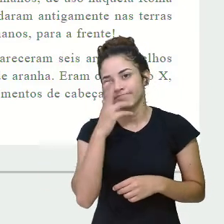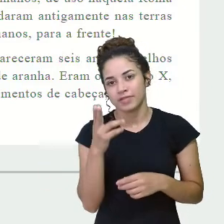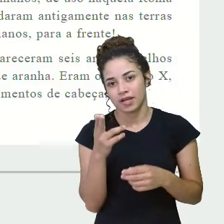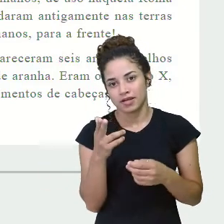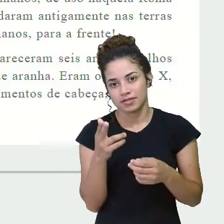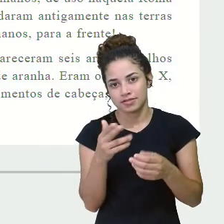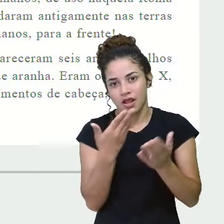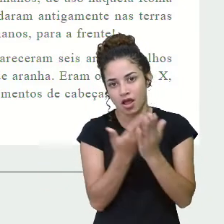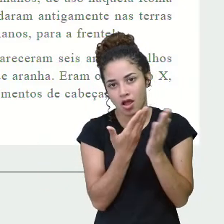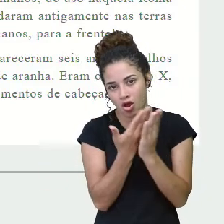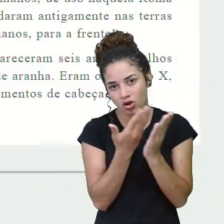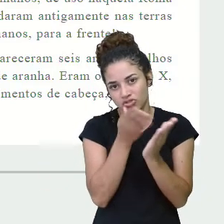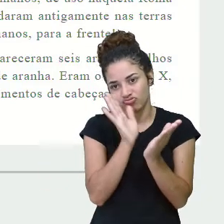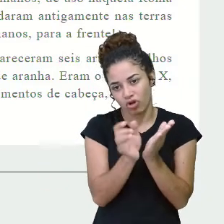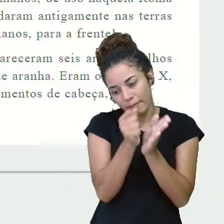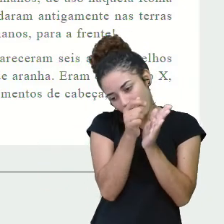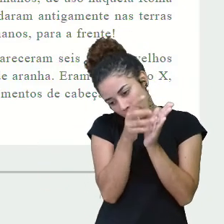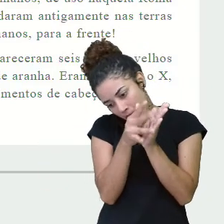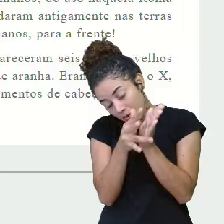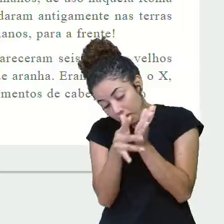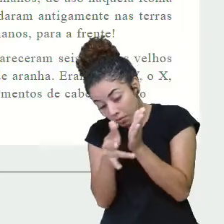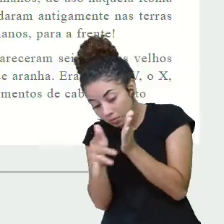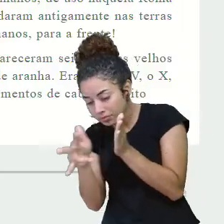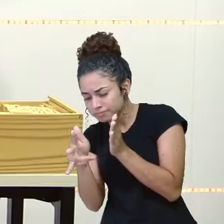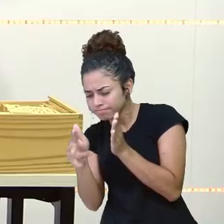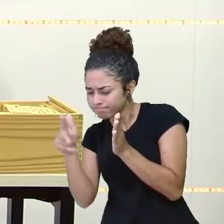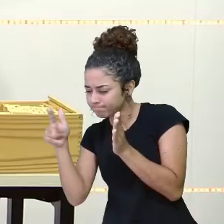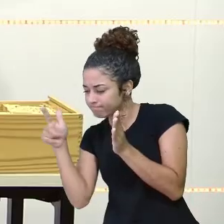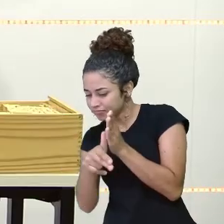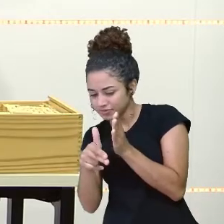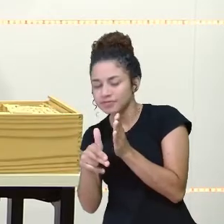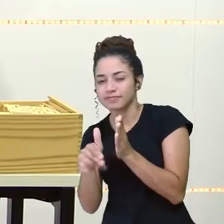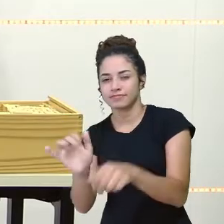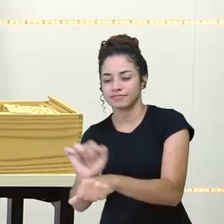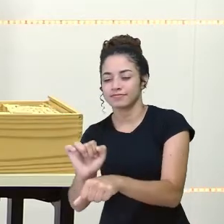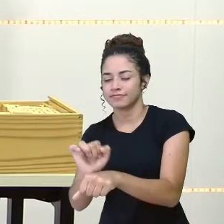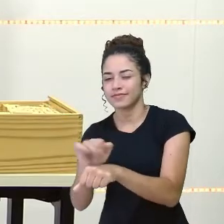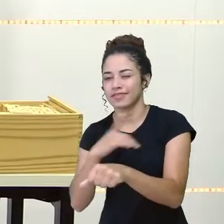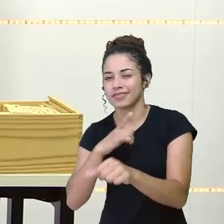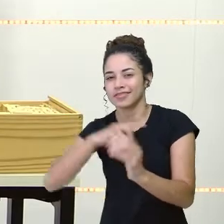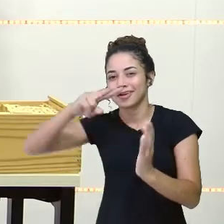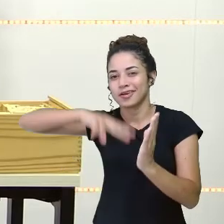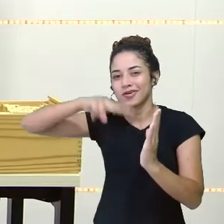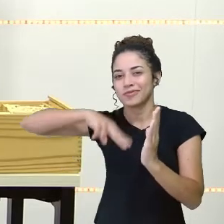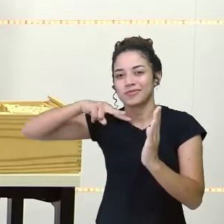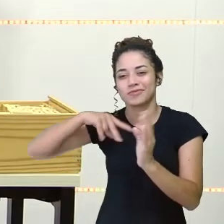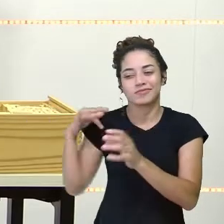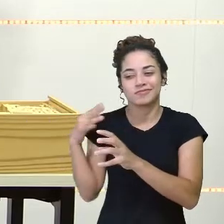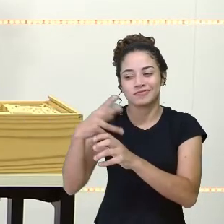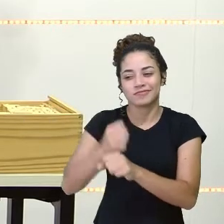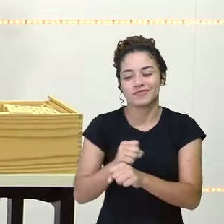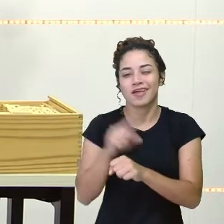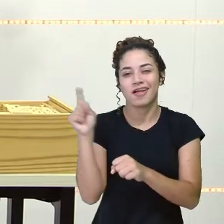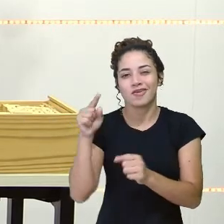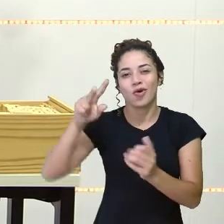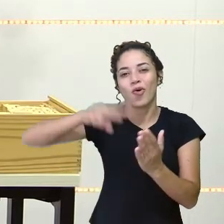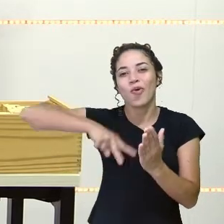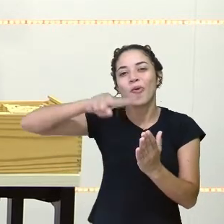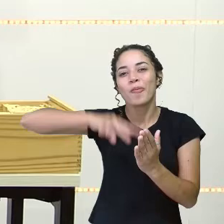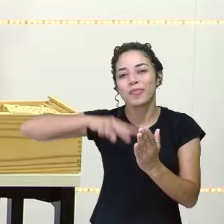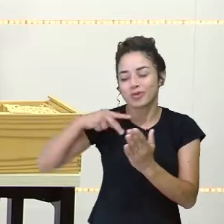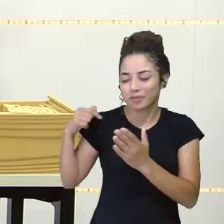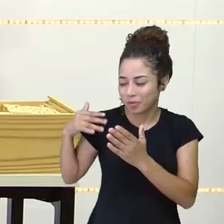já ia no assunto deslanchando. Espera aí, professora Verônica, tem a leitura, que as crianças estão acompanhando a